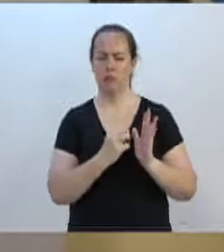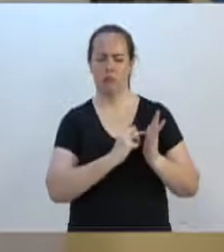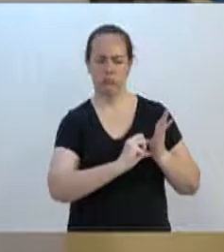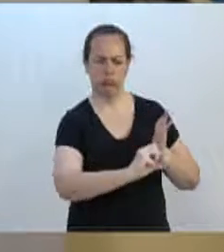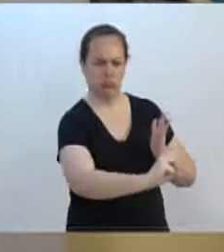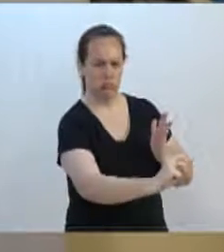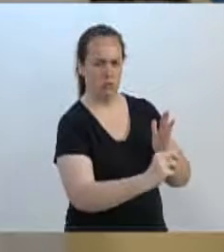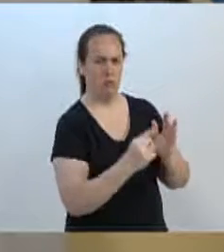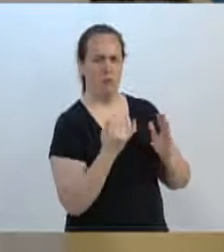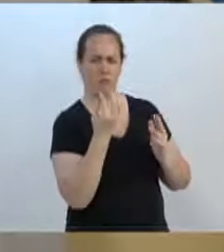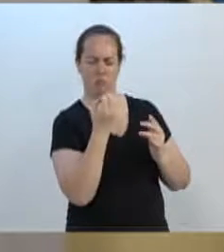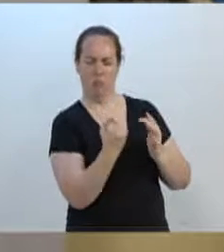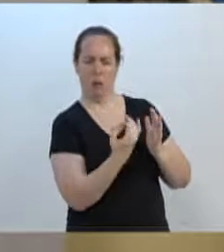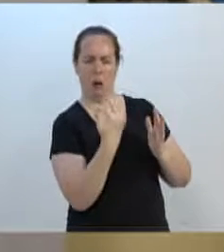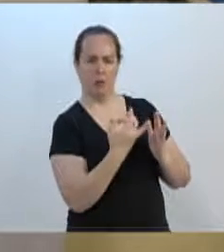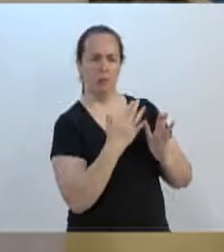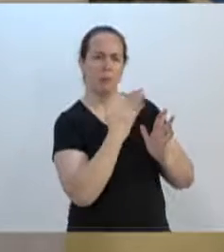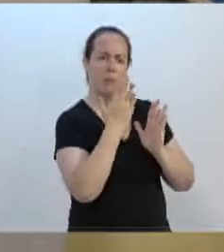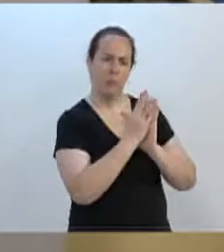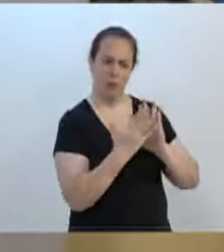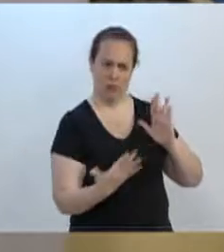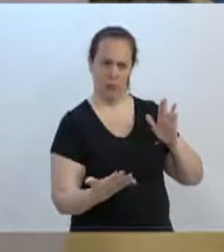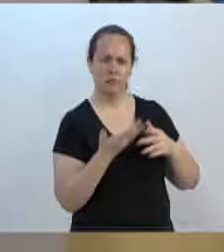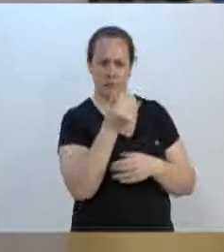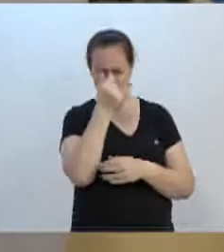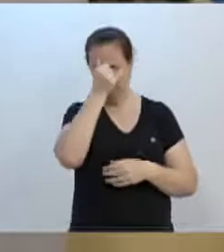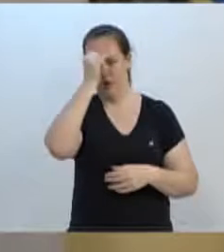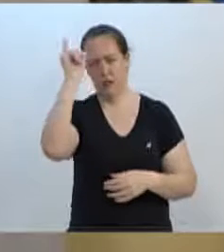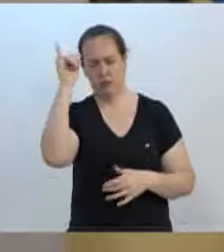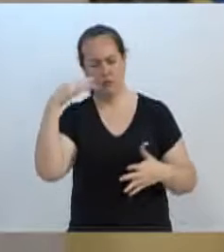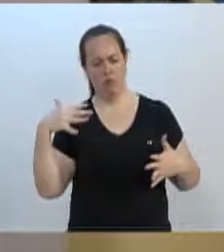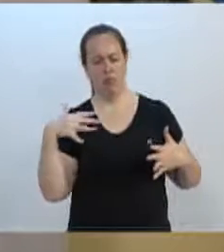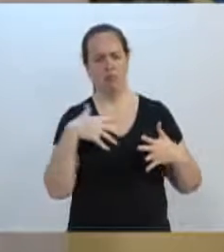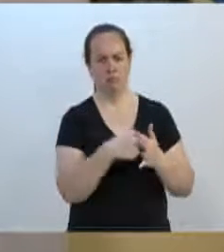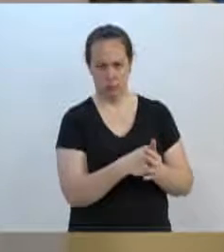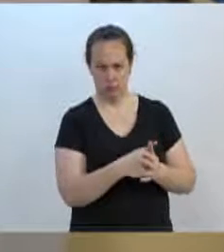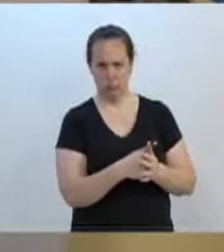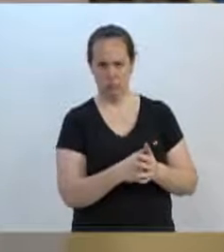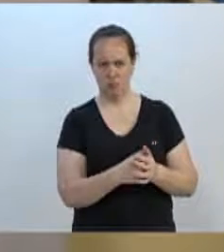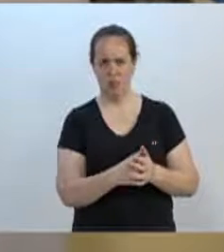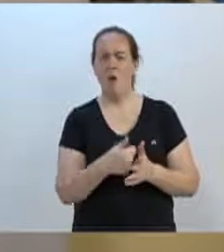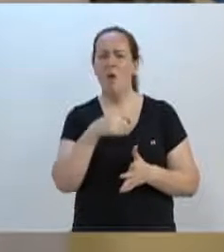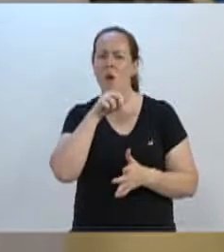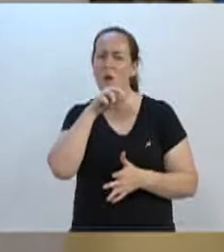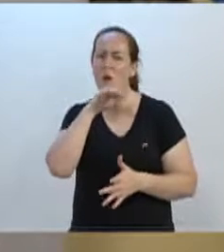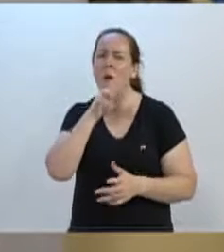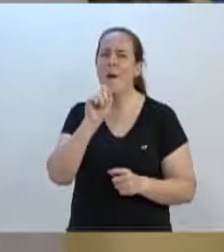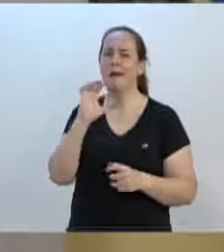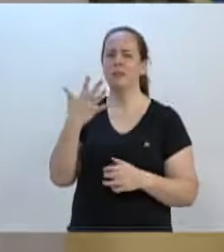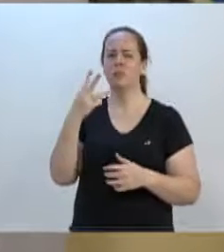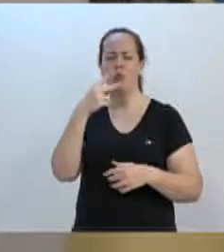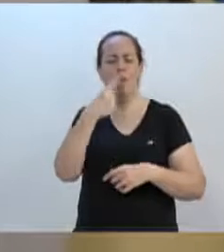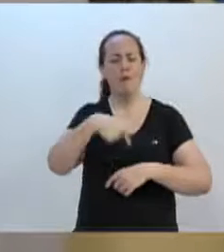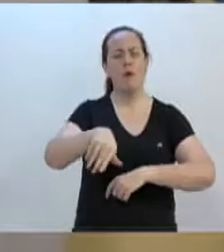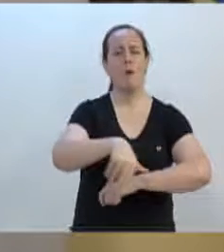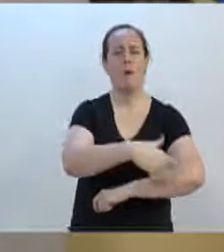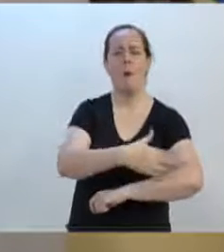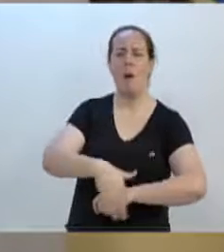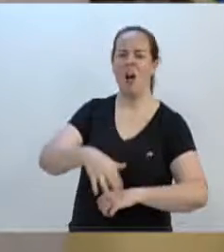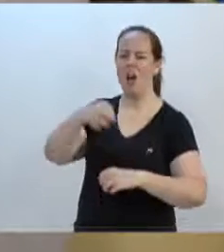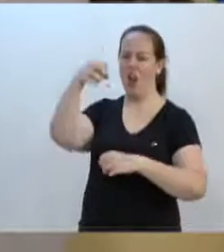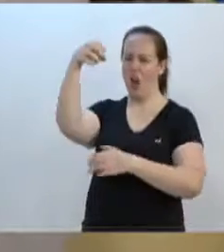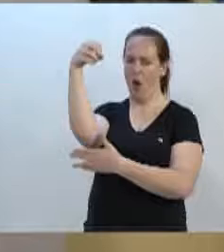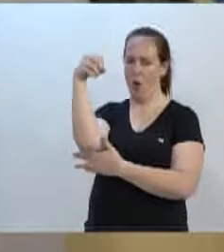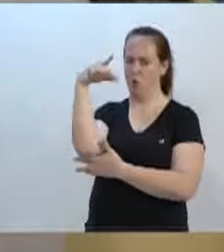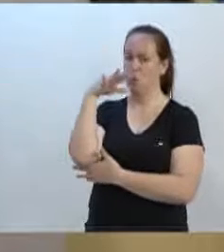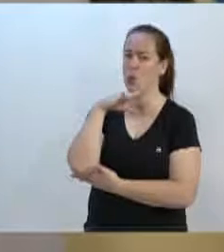faixas refletivas, impedindo esses acidentes. É muito ruim passar por uma rua mal